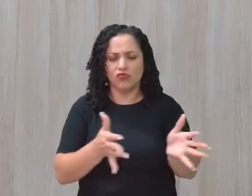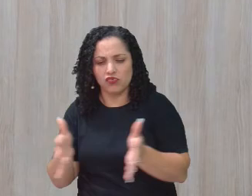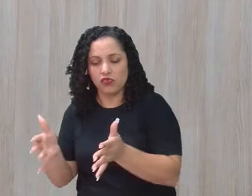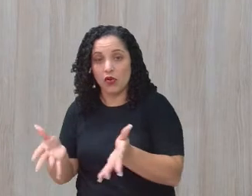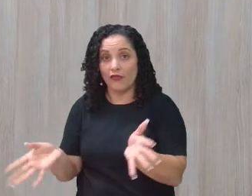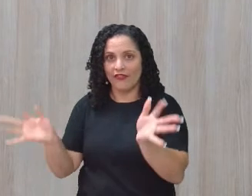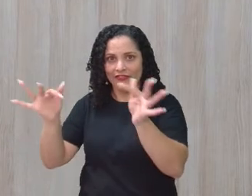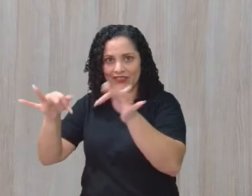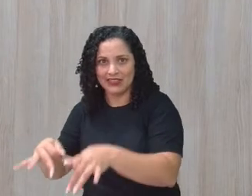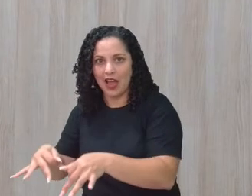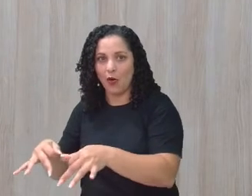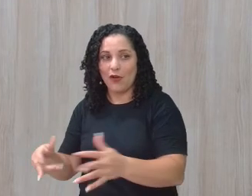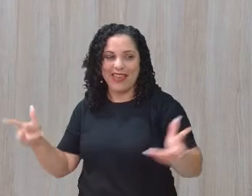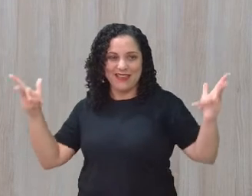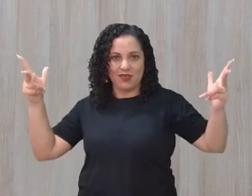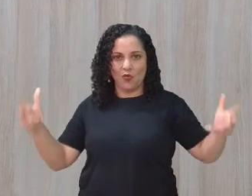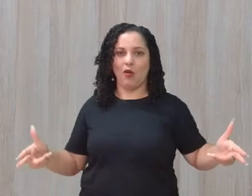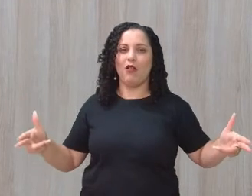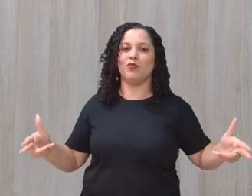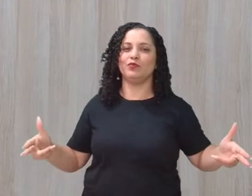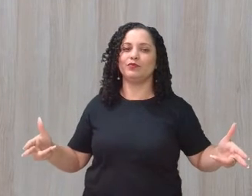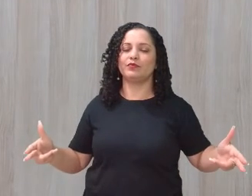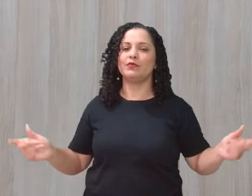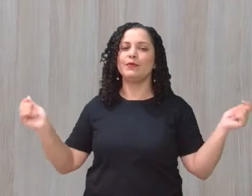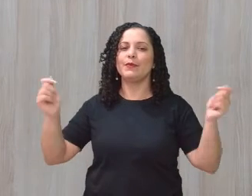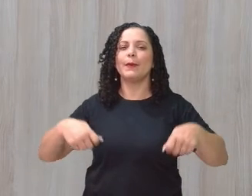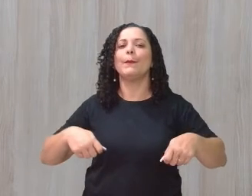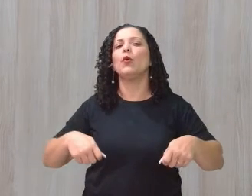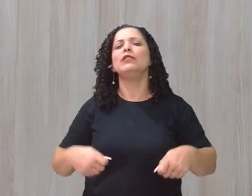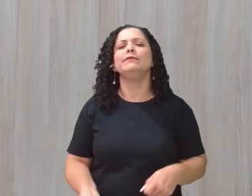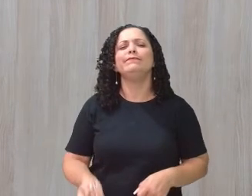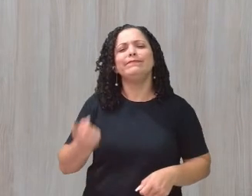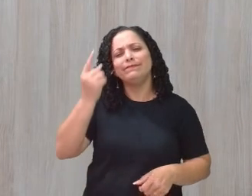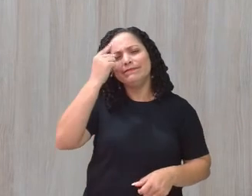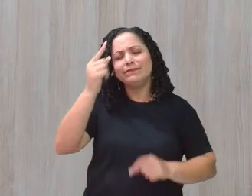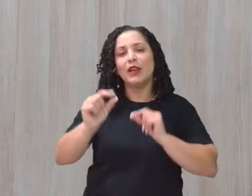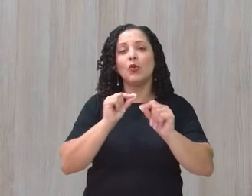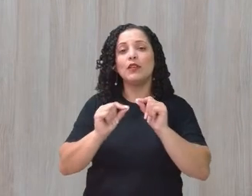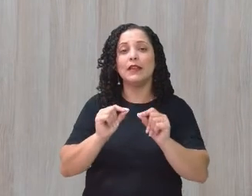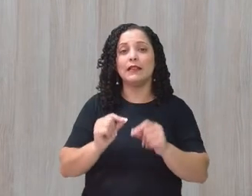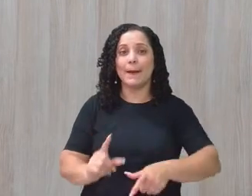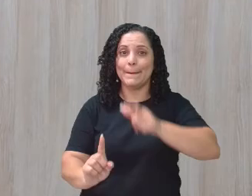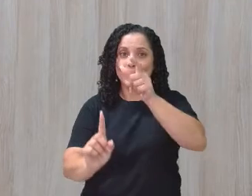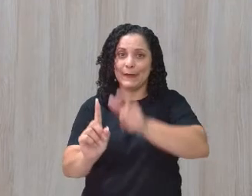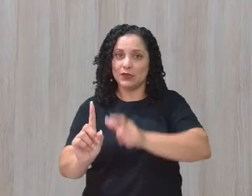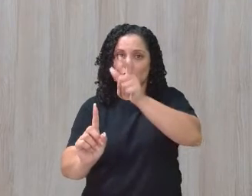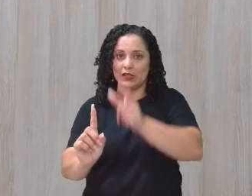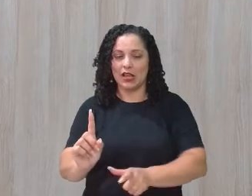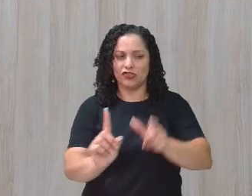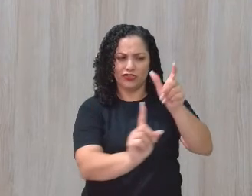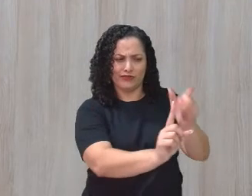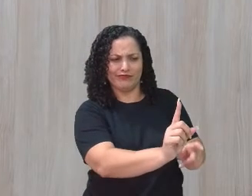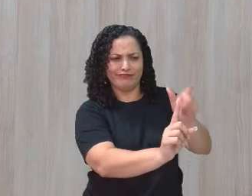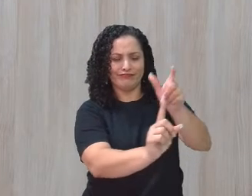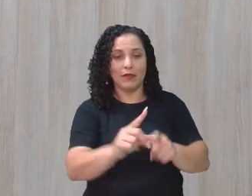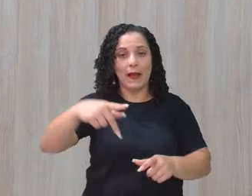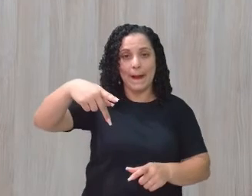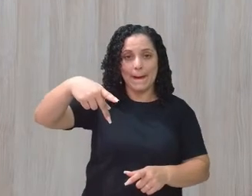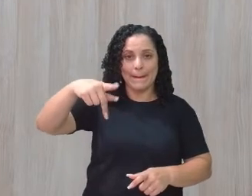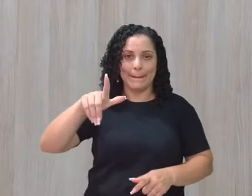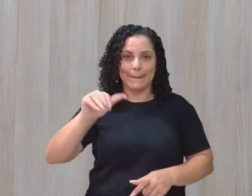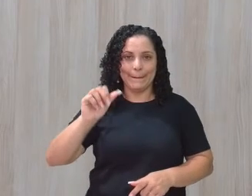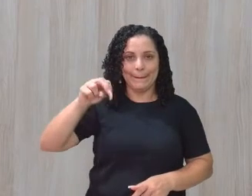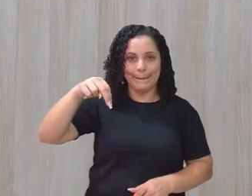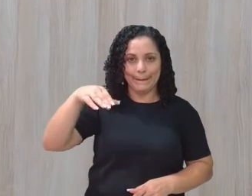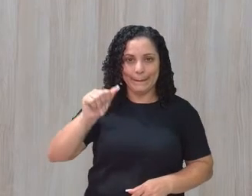da mesma forma que começou, a gente pode dizer que as personagens são planas. O que isso significa? Elas não têm uma